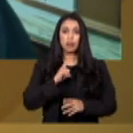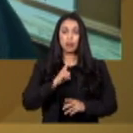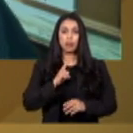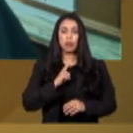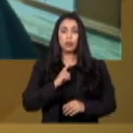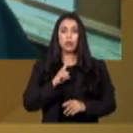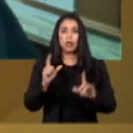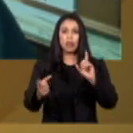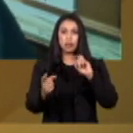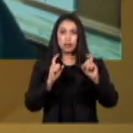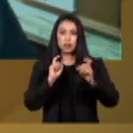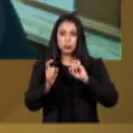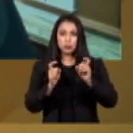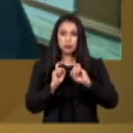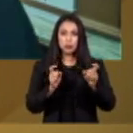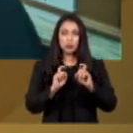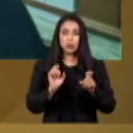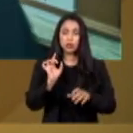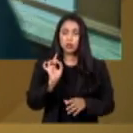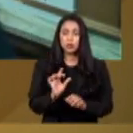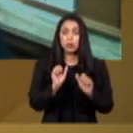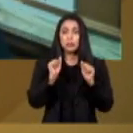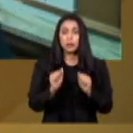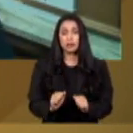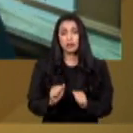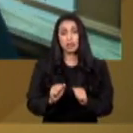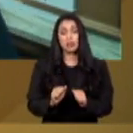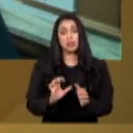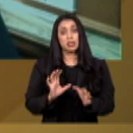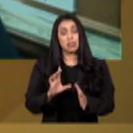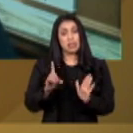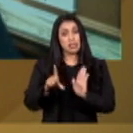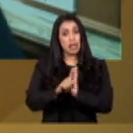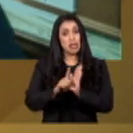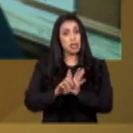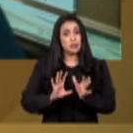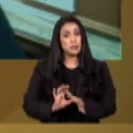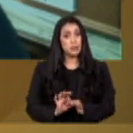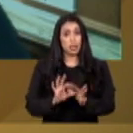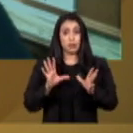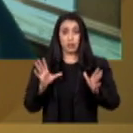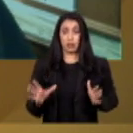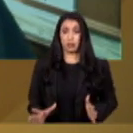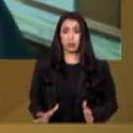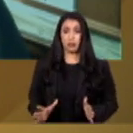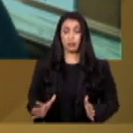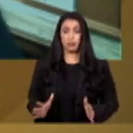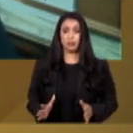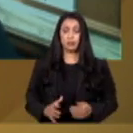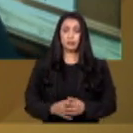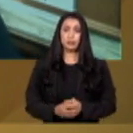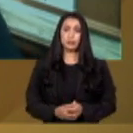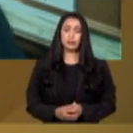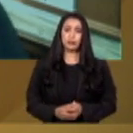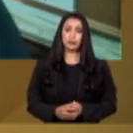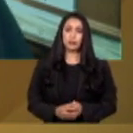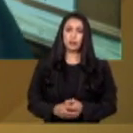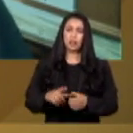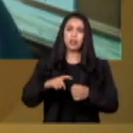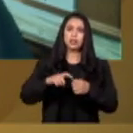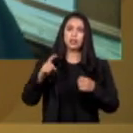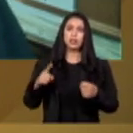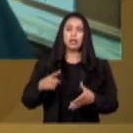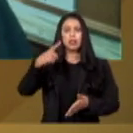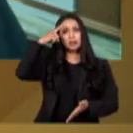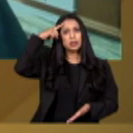administrador somente pode agir autorizado por lei de tiro a ordem para passar a